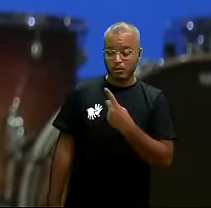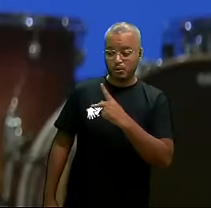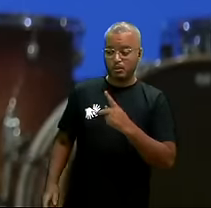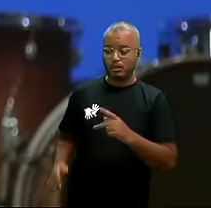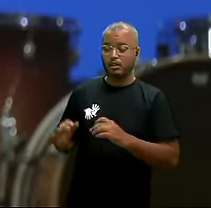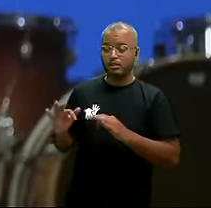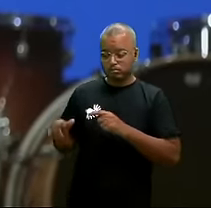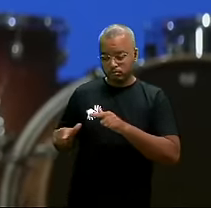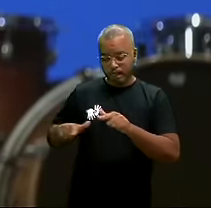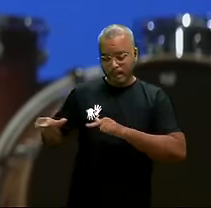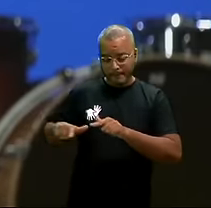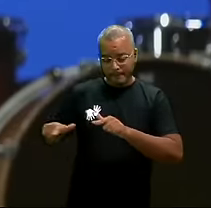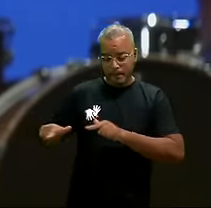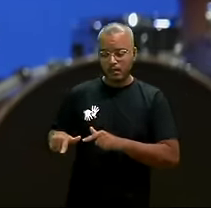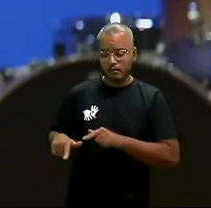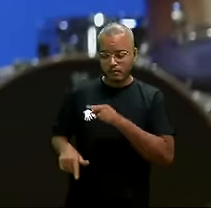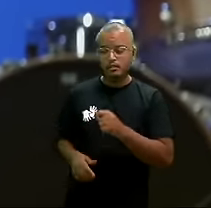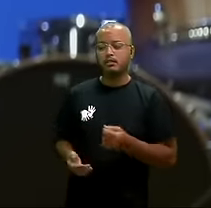teu púlpito?